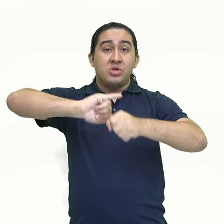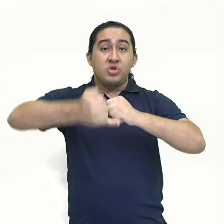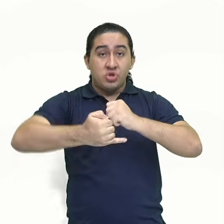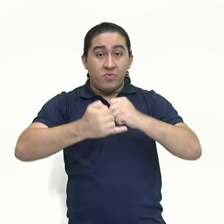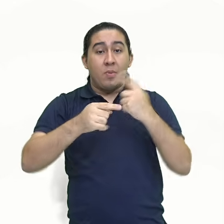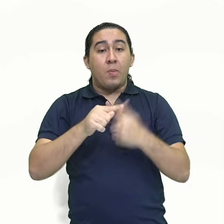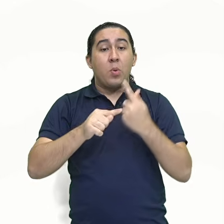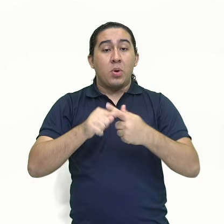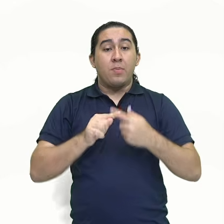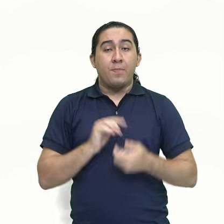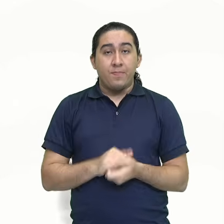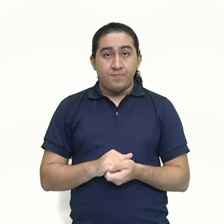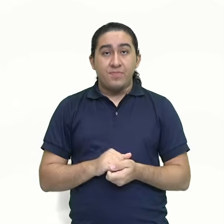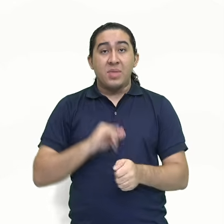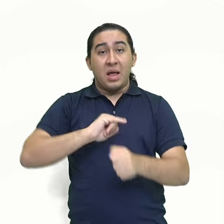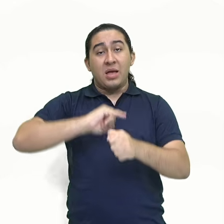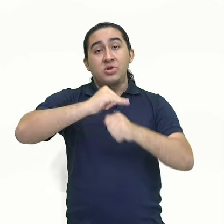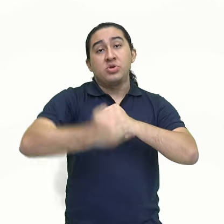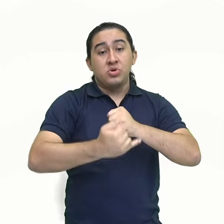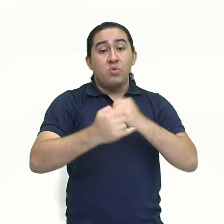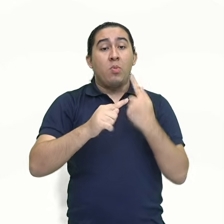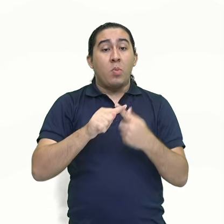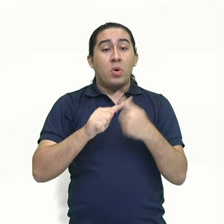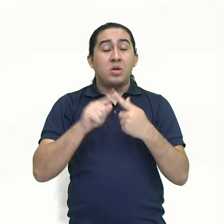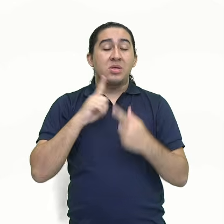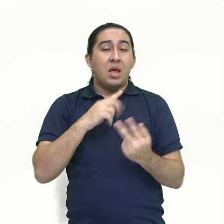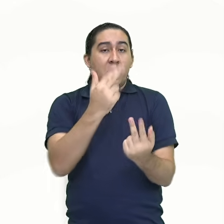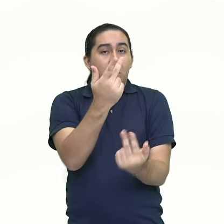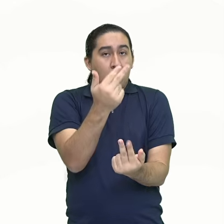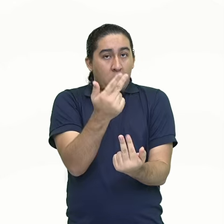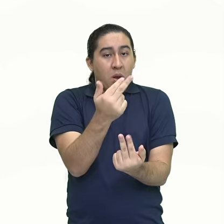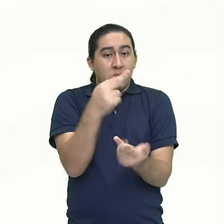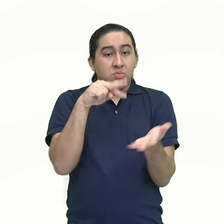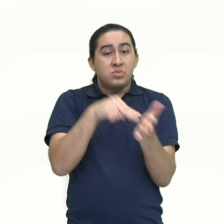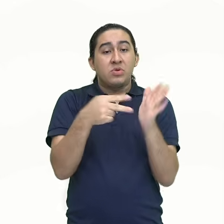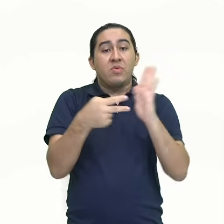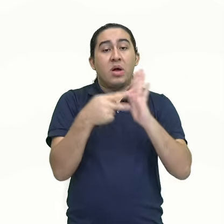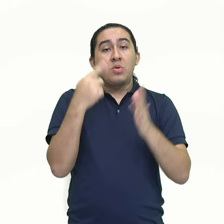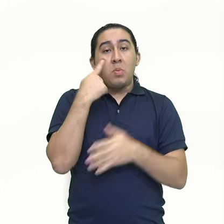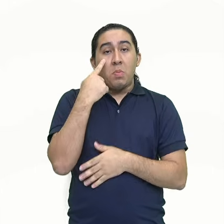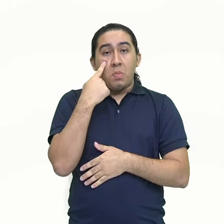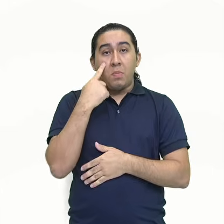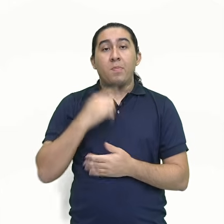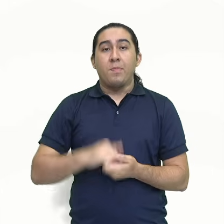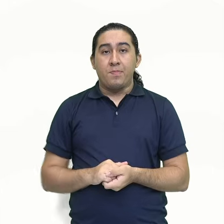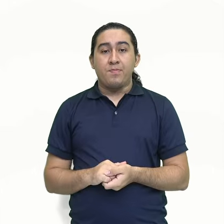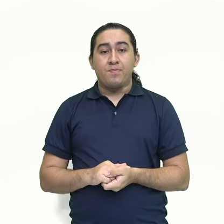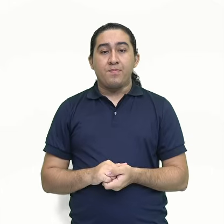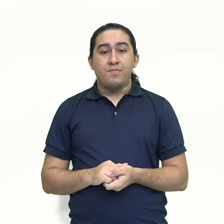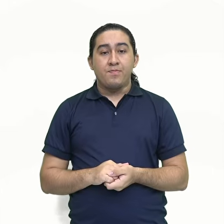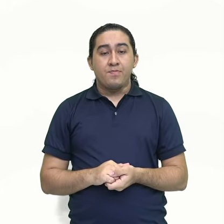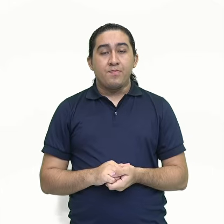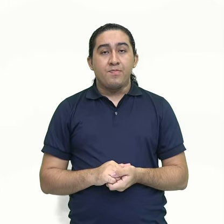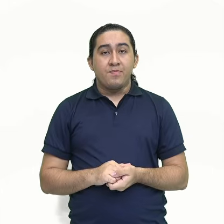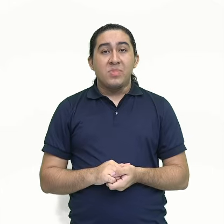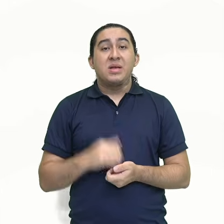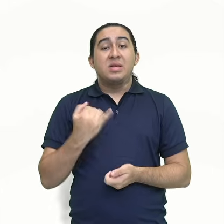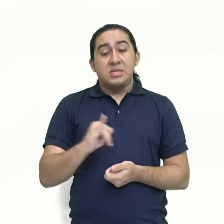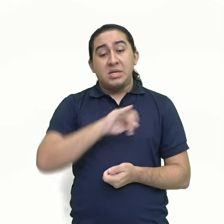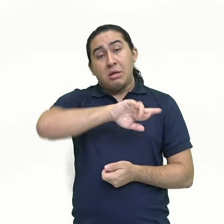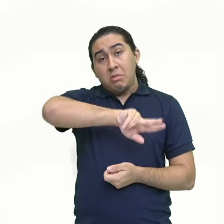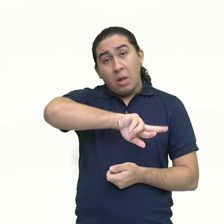adjetiva, porque que é adjetiva? Porque ele tem um valor de desonesto. Quando não é honesto, ele é o